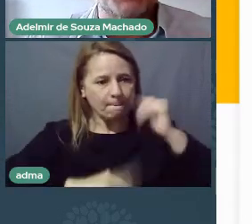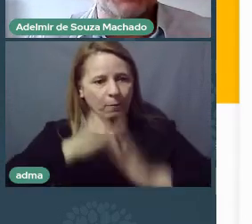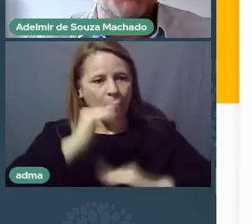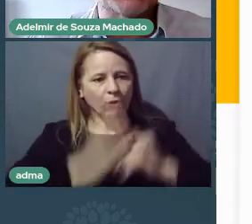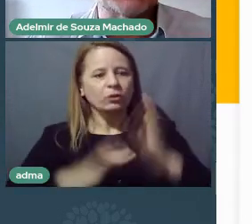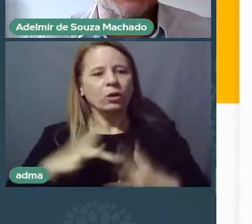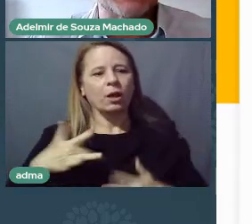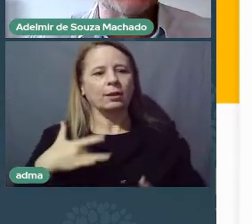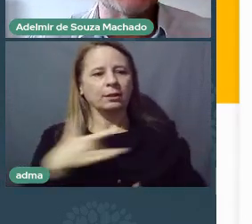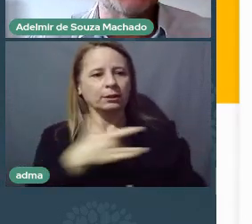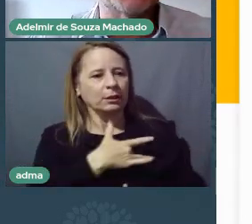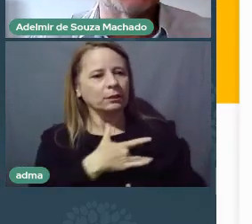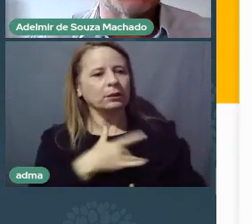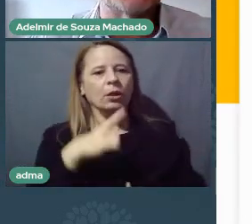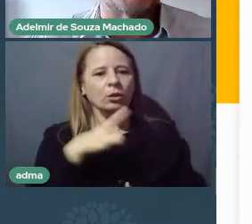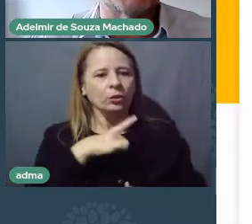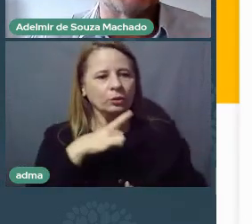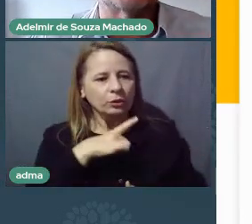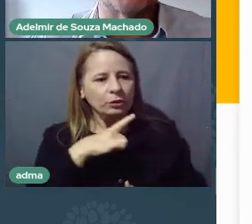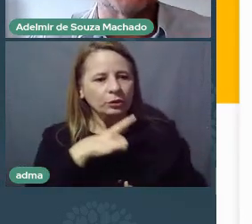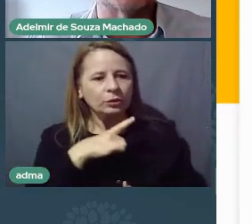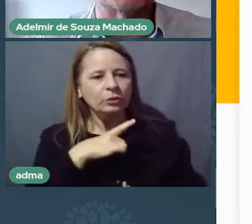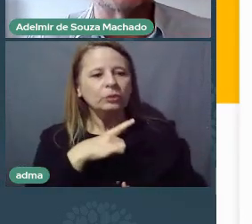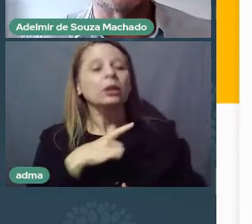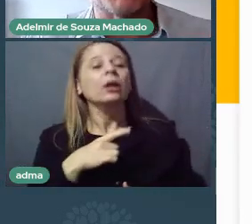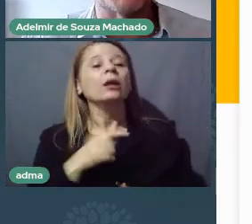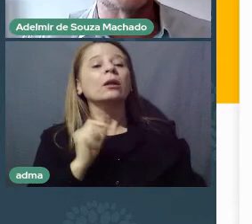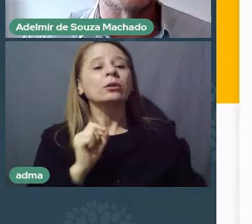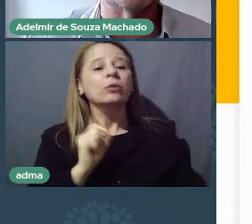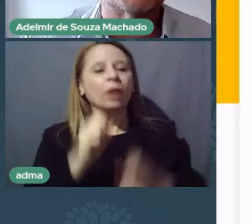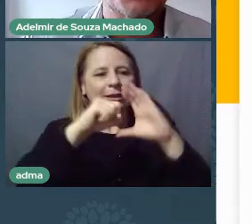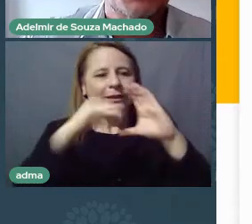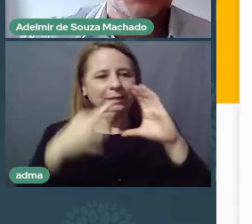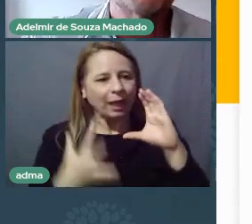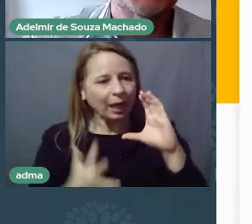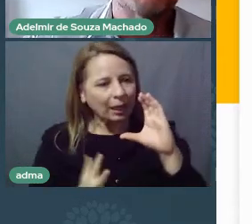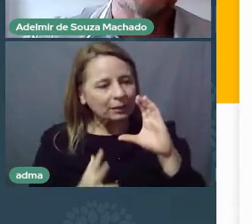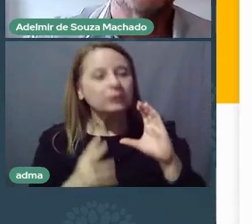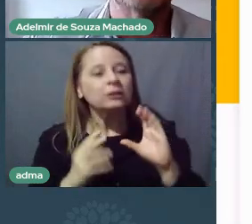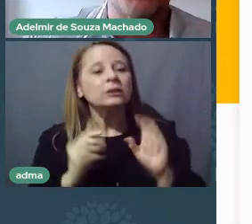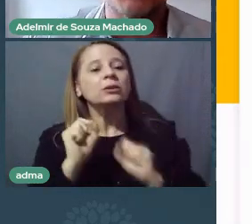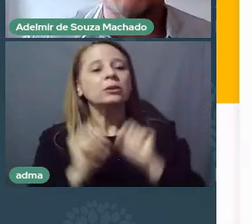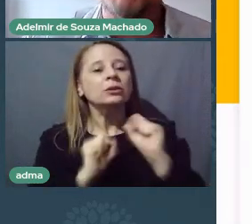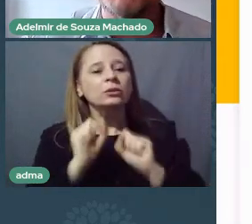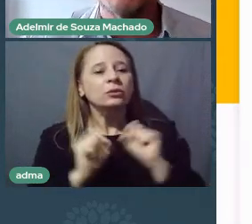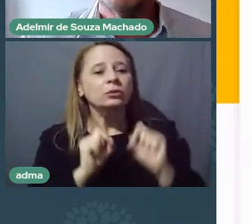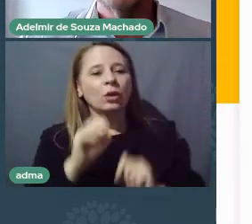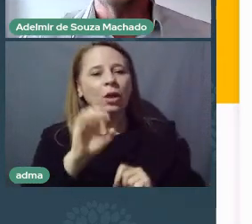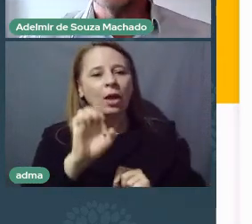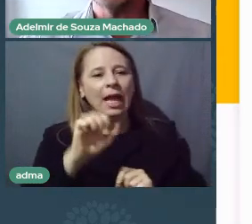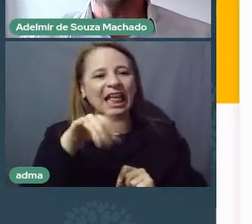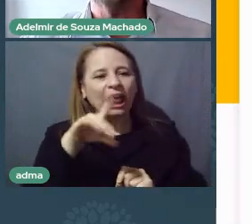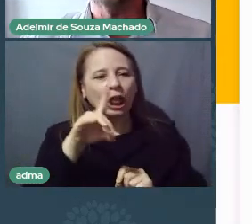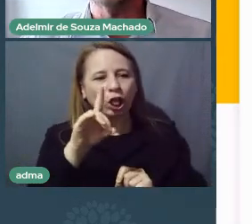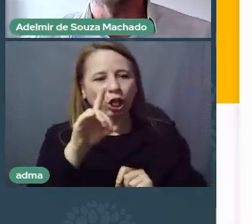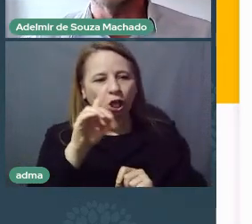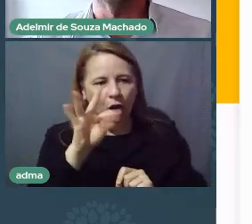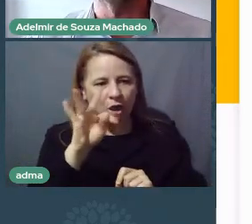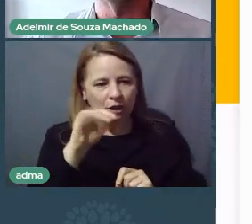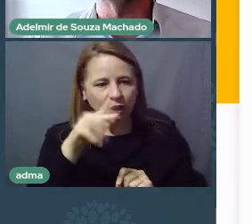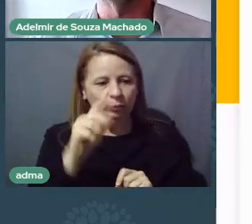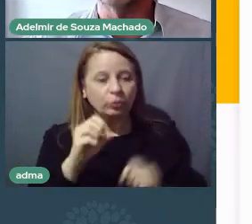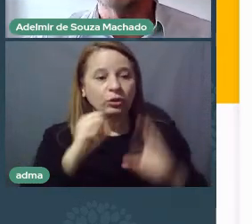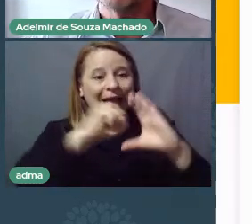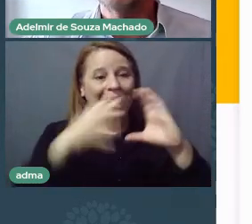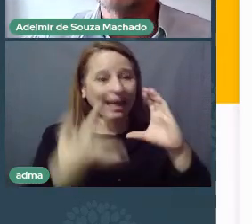gente divide, então, essas características inflamatórias, esses mecanismos que eu chamo de endótipos, em características